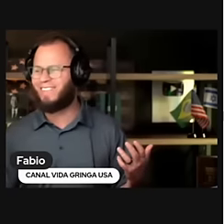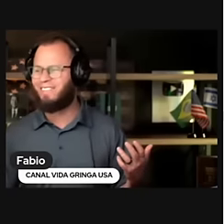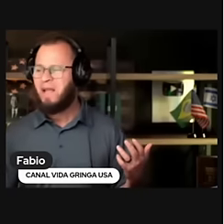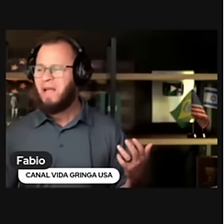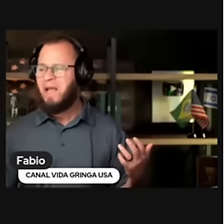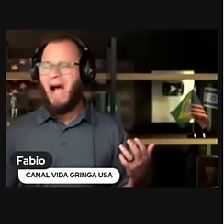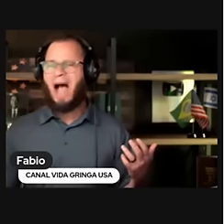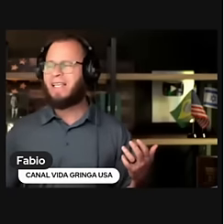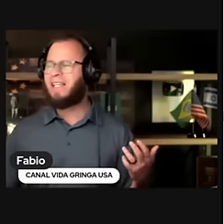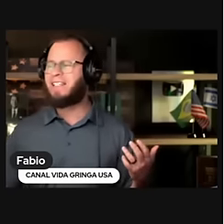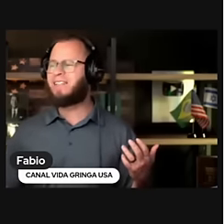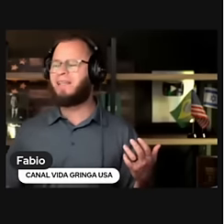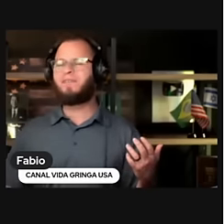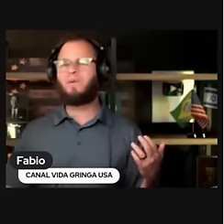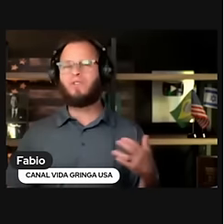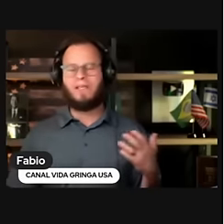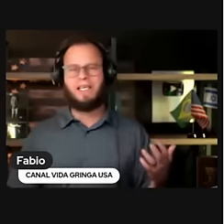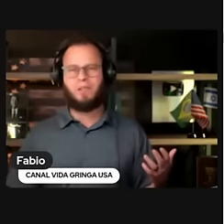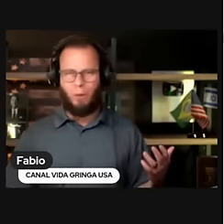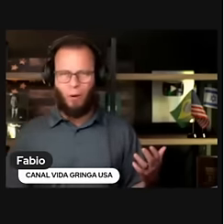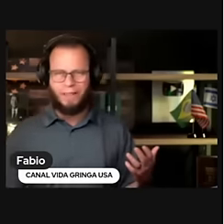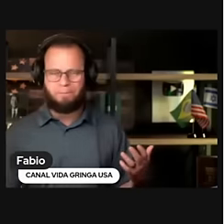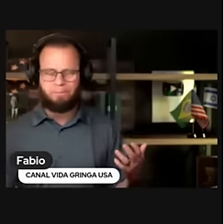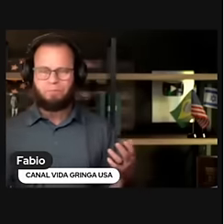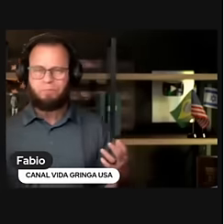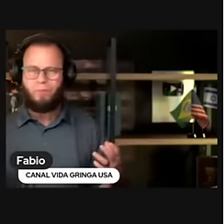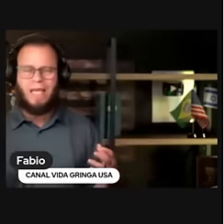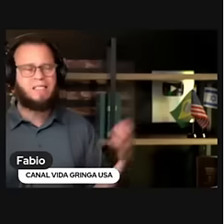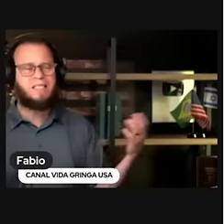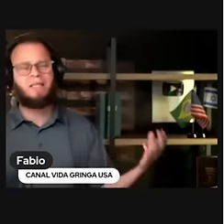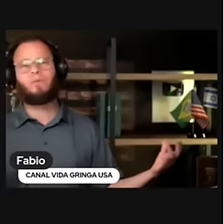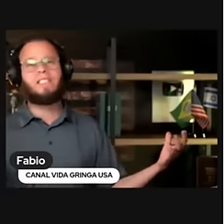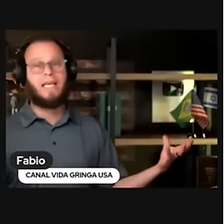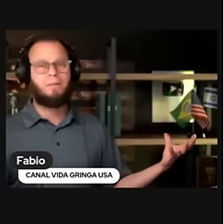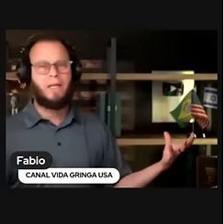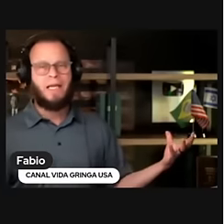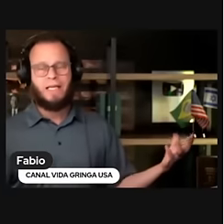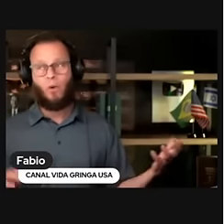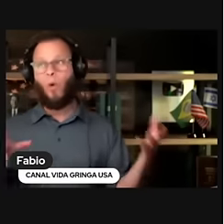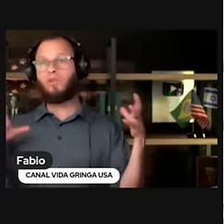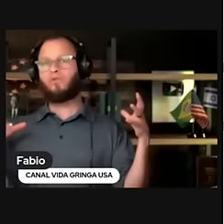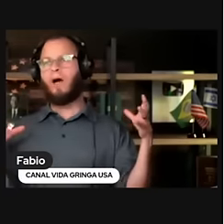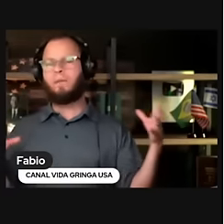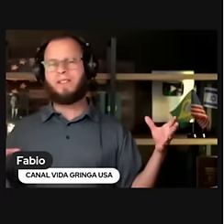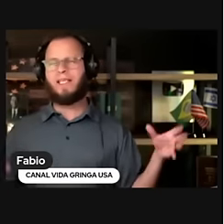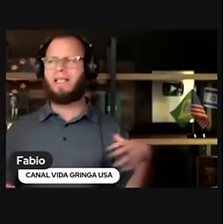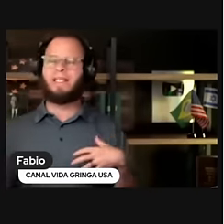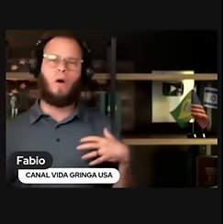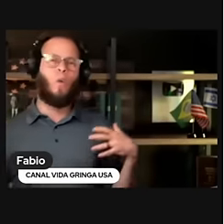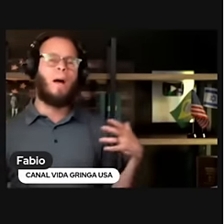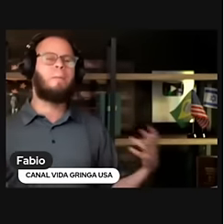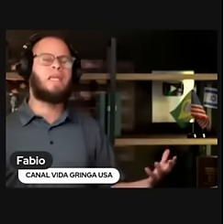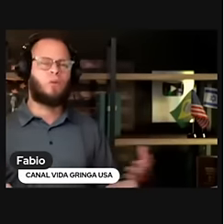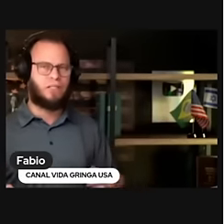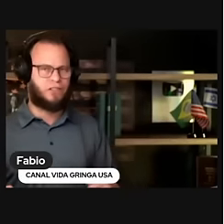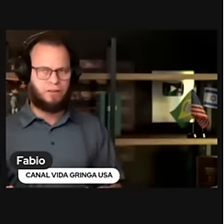catastróficas aqui eles tentam nos fazer de boboca eles tentam dizer que o trump seria